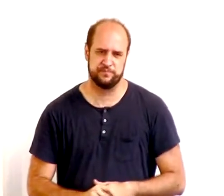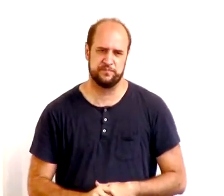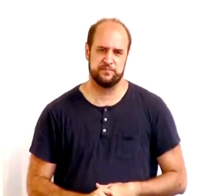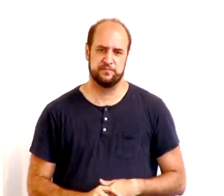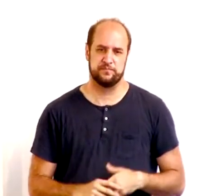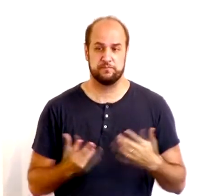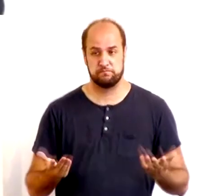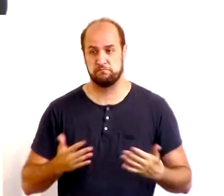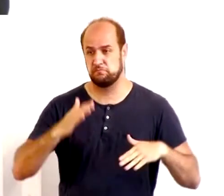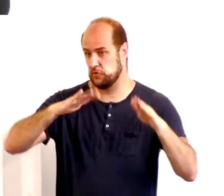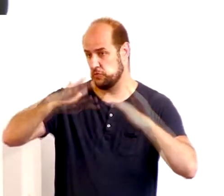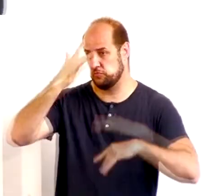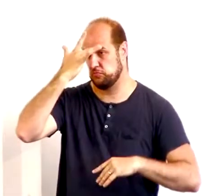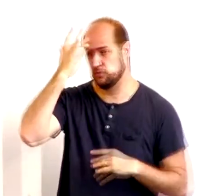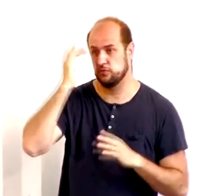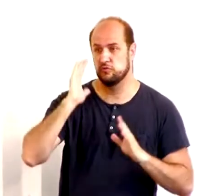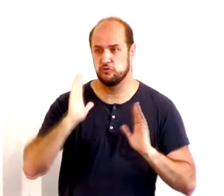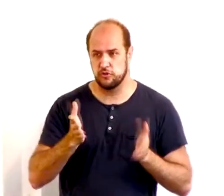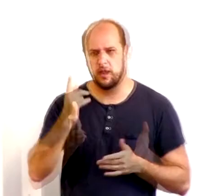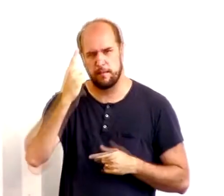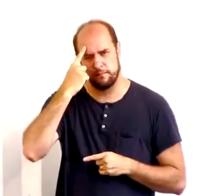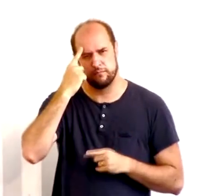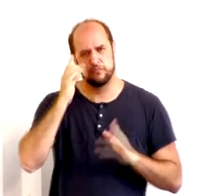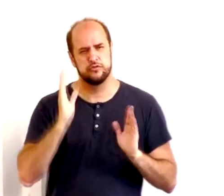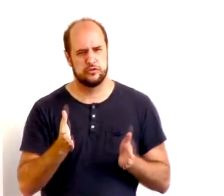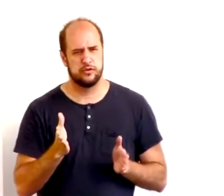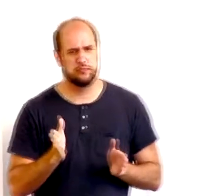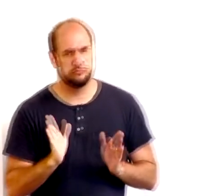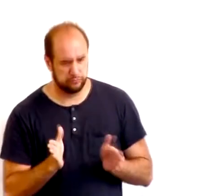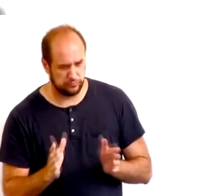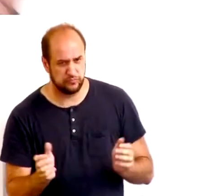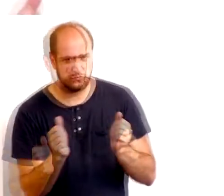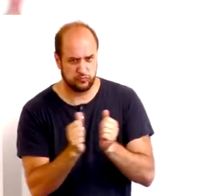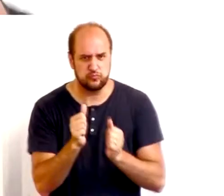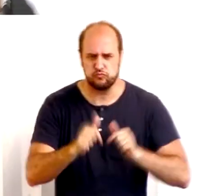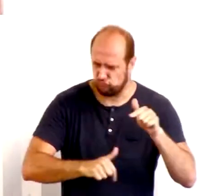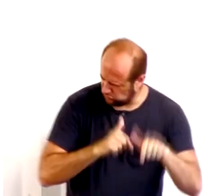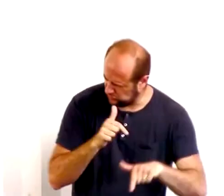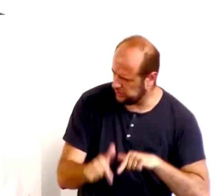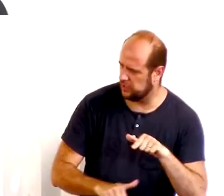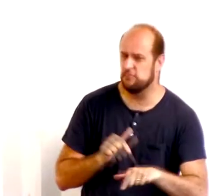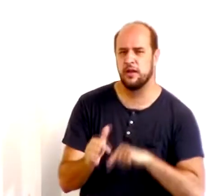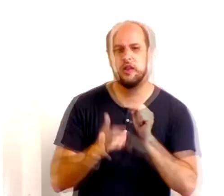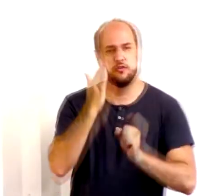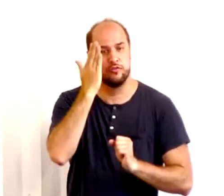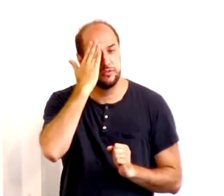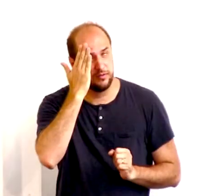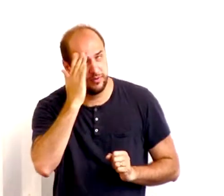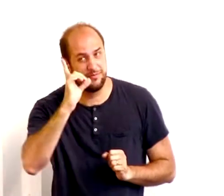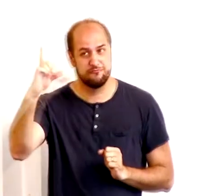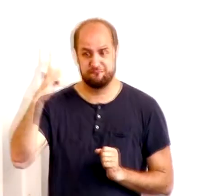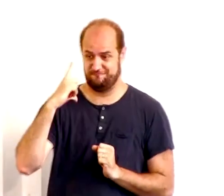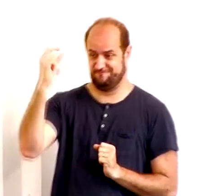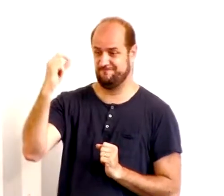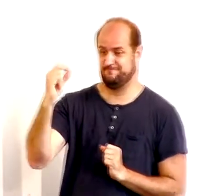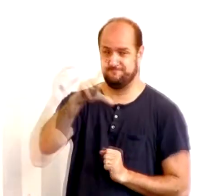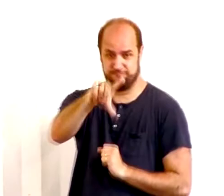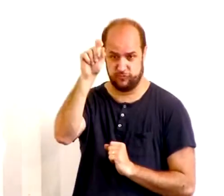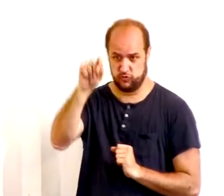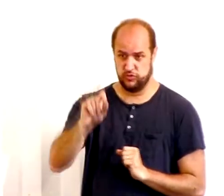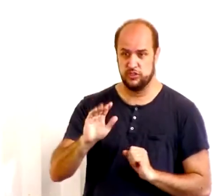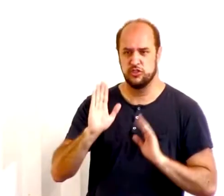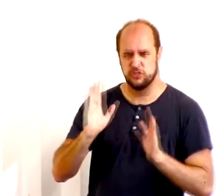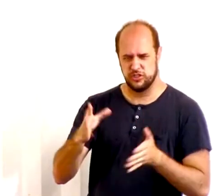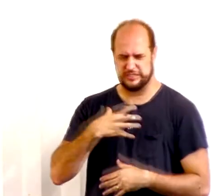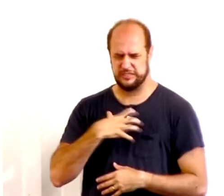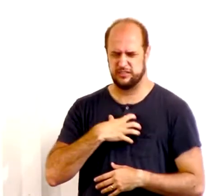Talvez você já tenha começado, já esteja envolvido, esteja trabalhando, sabe que por ser eleito, por ser